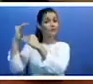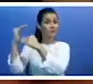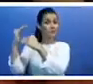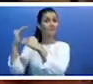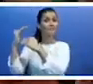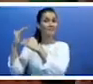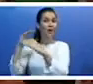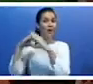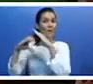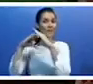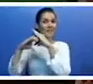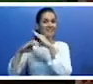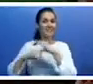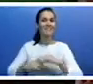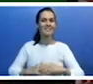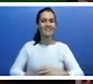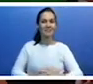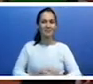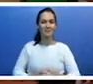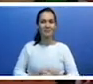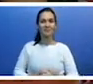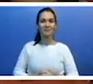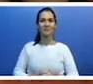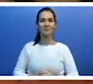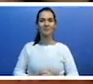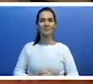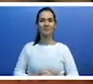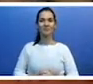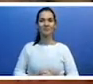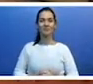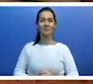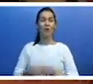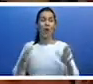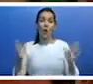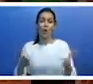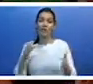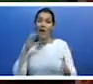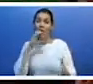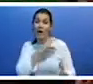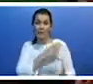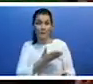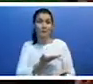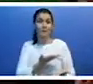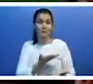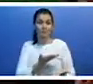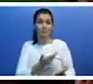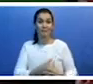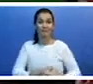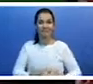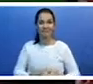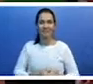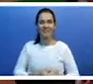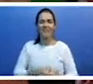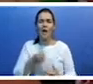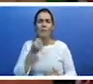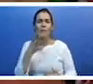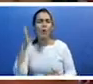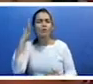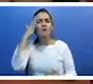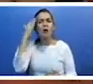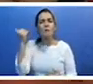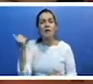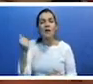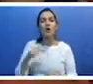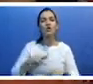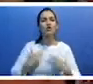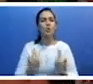na comunicação, no sistema de informação. Hoje é tudo muito rápido, né? E é bom saber que o ser humano